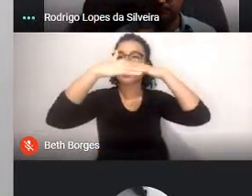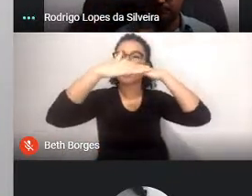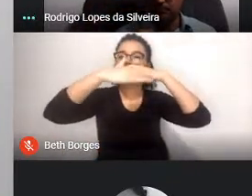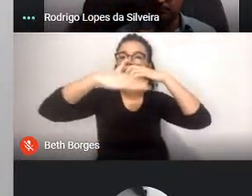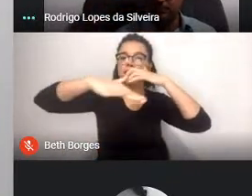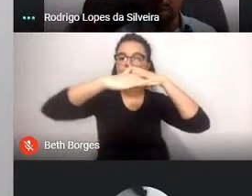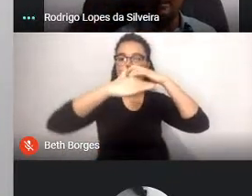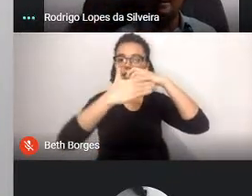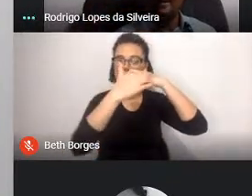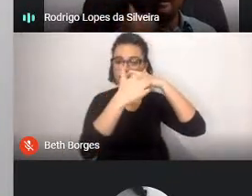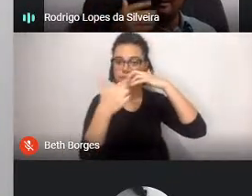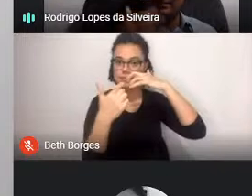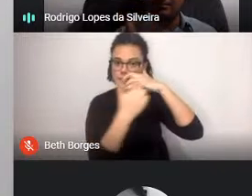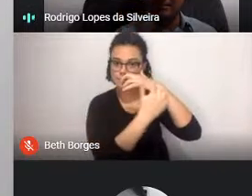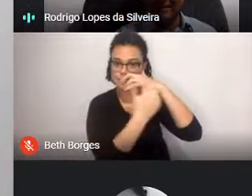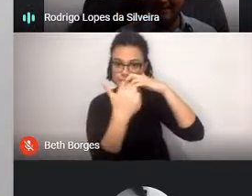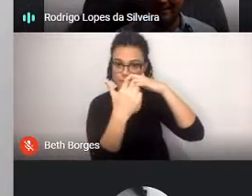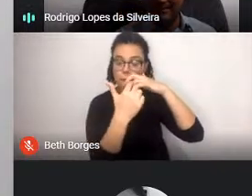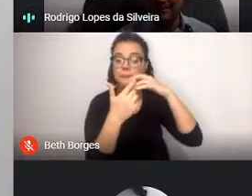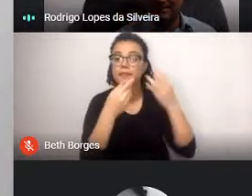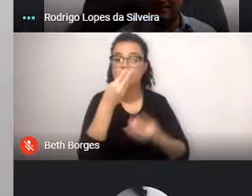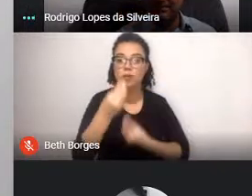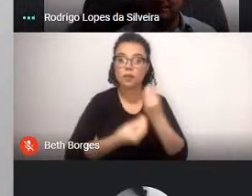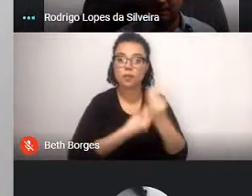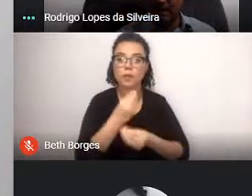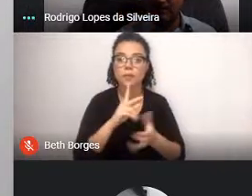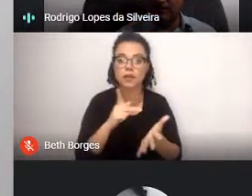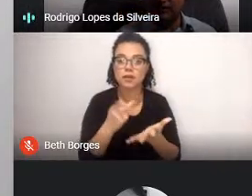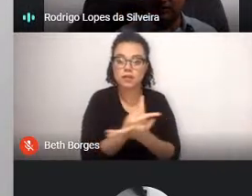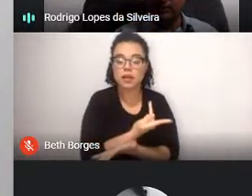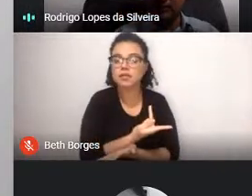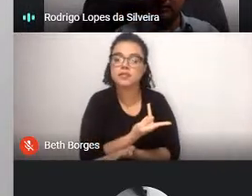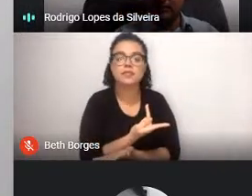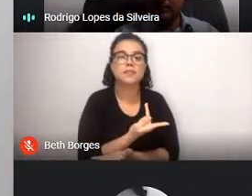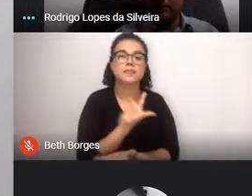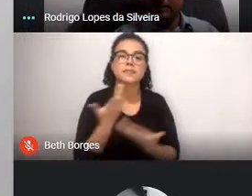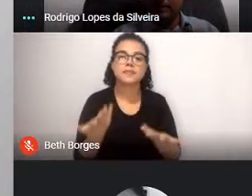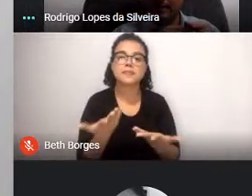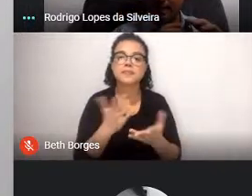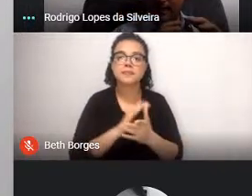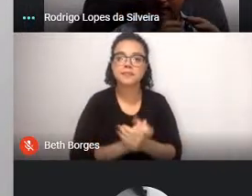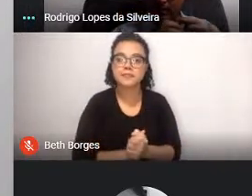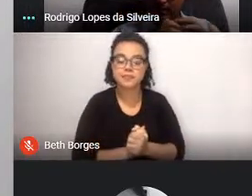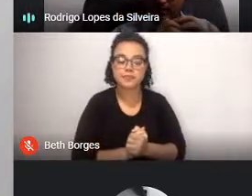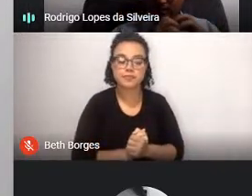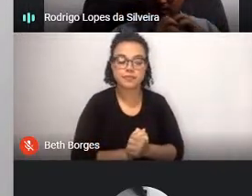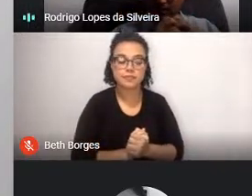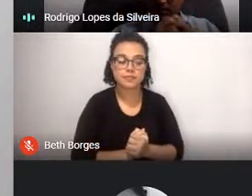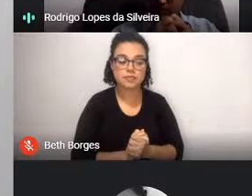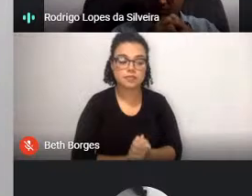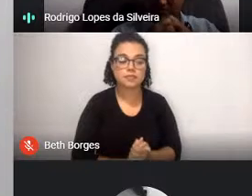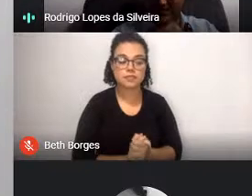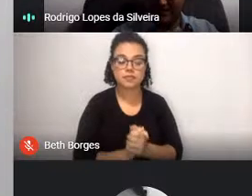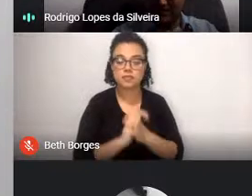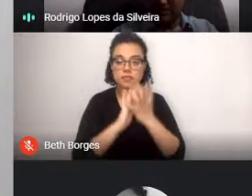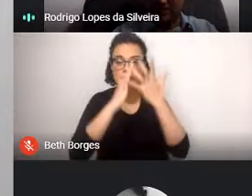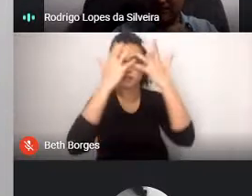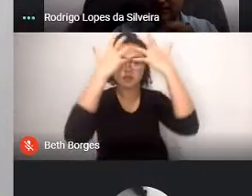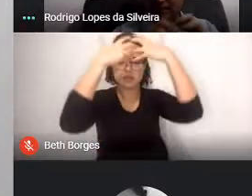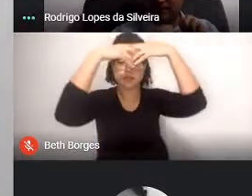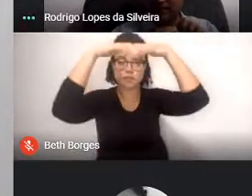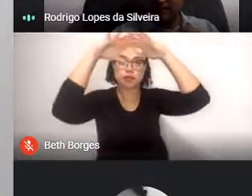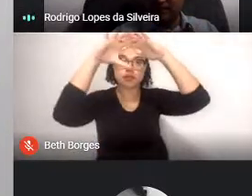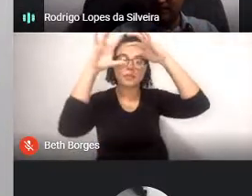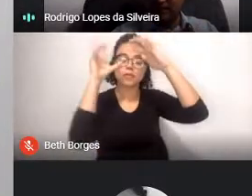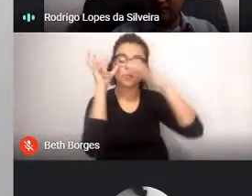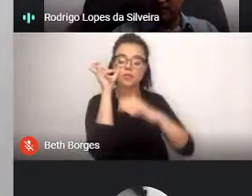tá? E dessa maneira, a gente faz com que, quando nós diminuímos essa crítica,